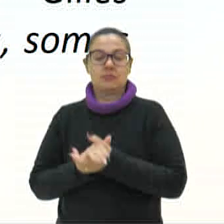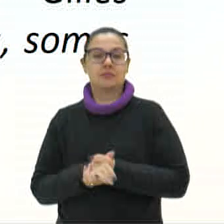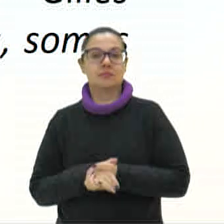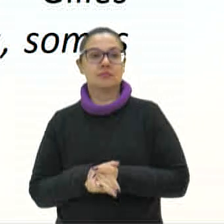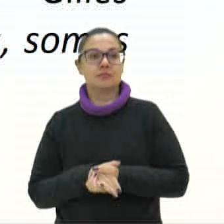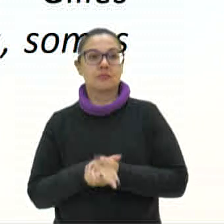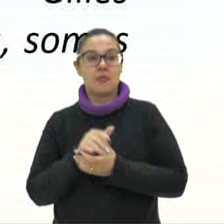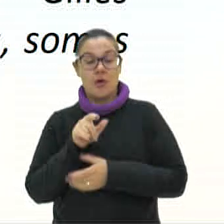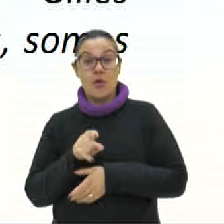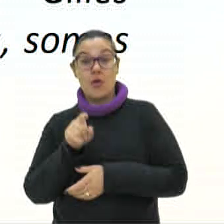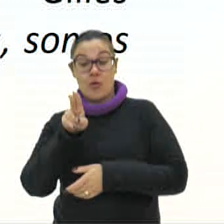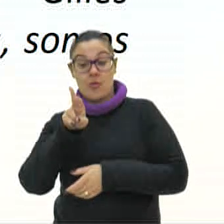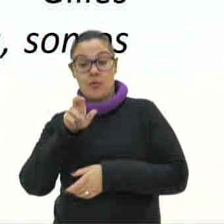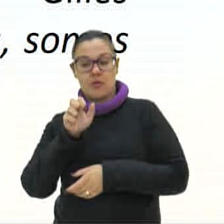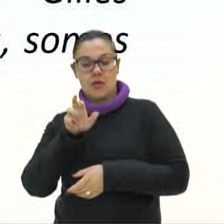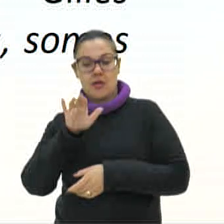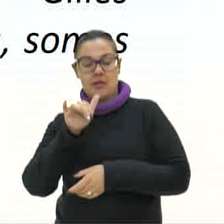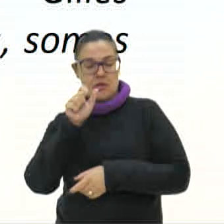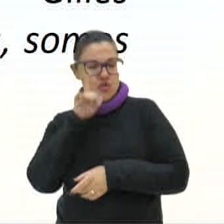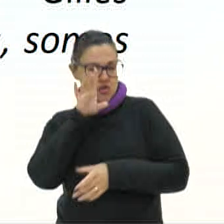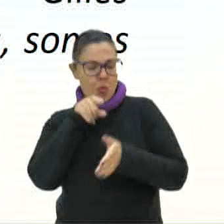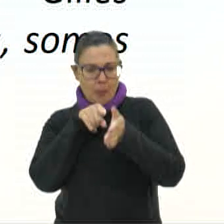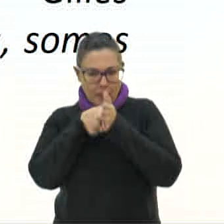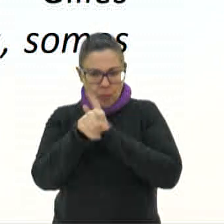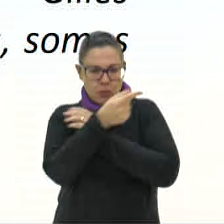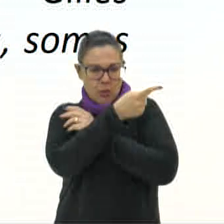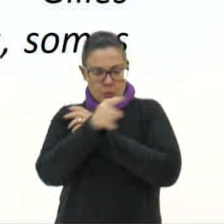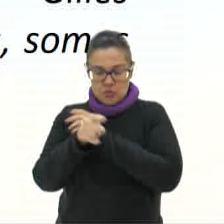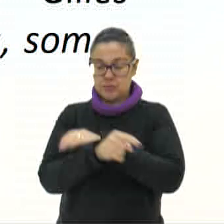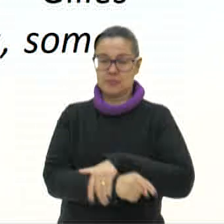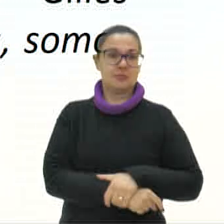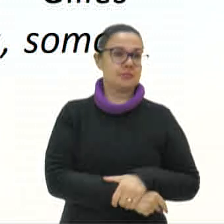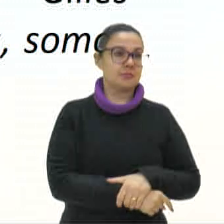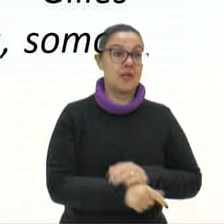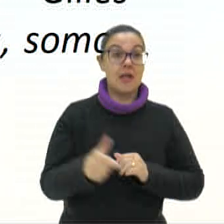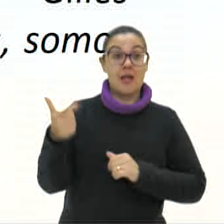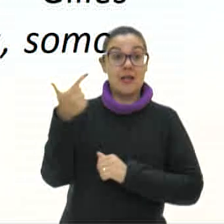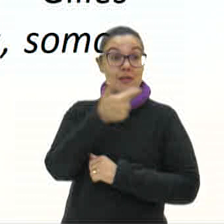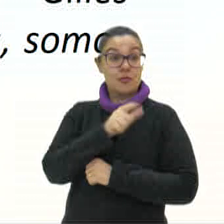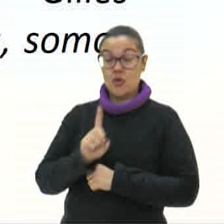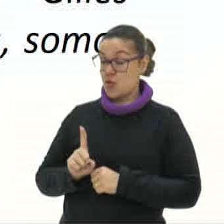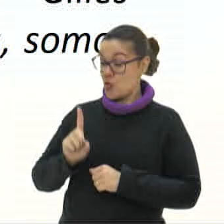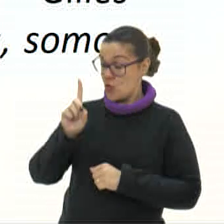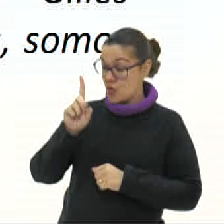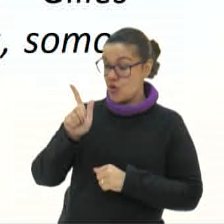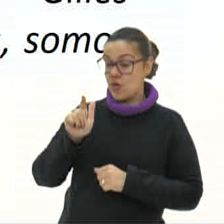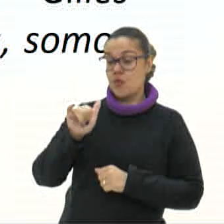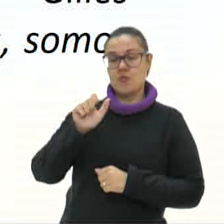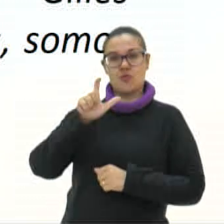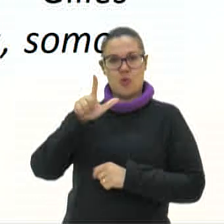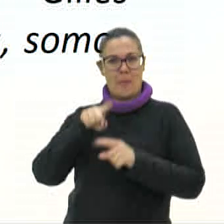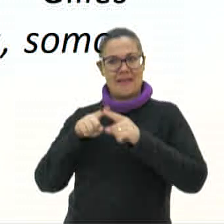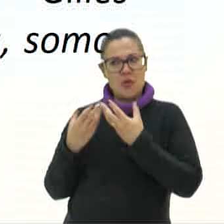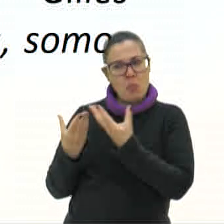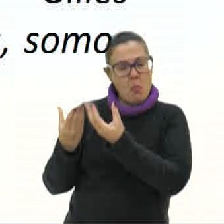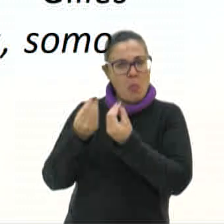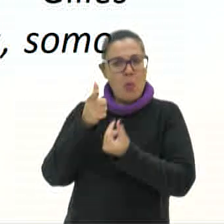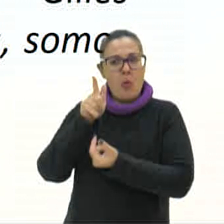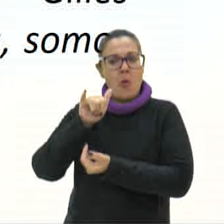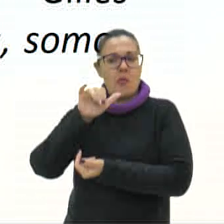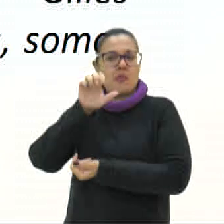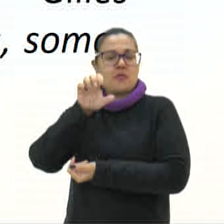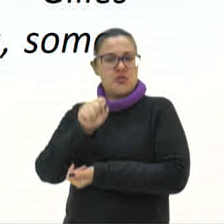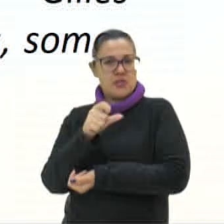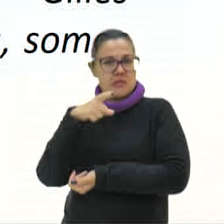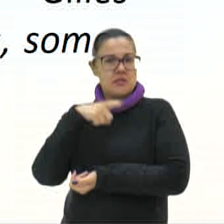Ariano pergunta para ele, só uma última pergunta, não existe um Gil, existem Gis. Há